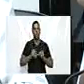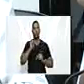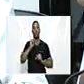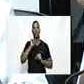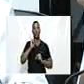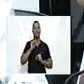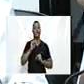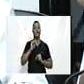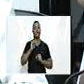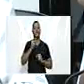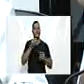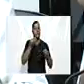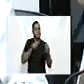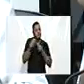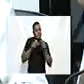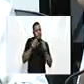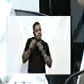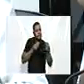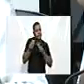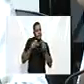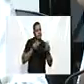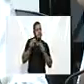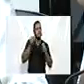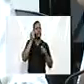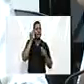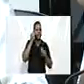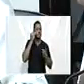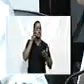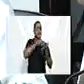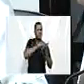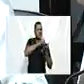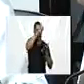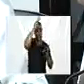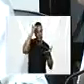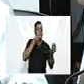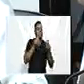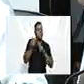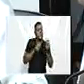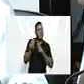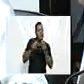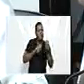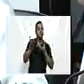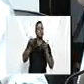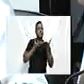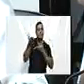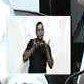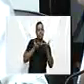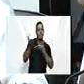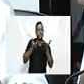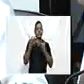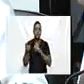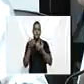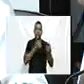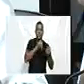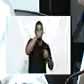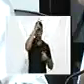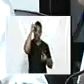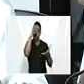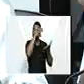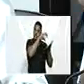quanta negociação democrática houve partindo do